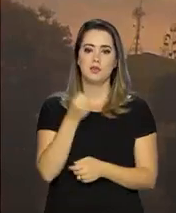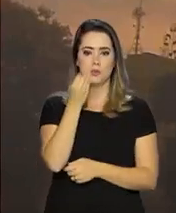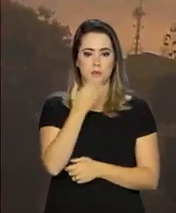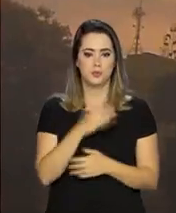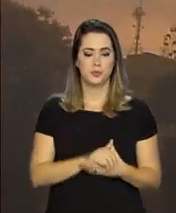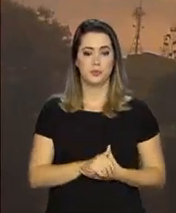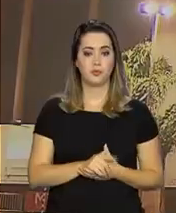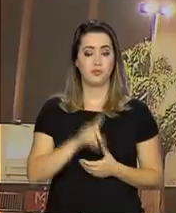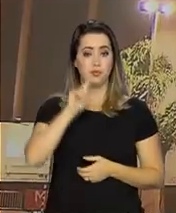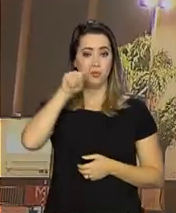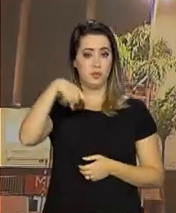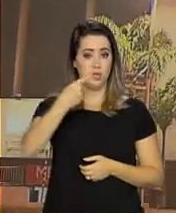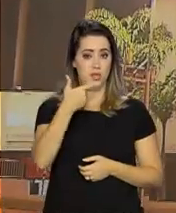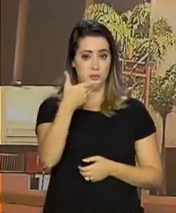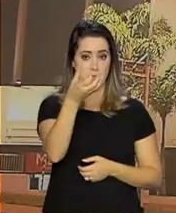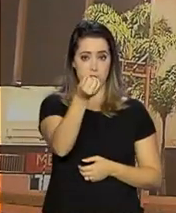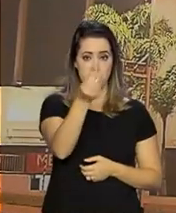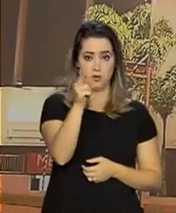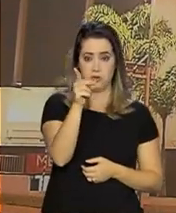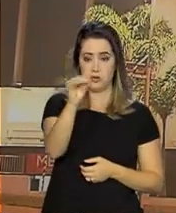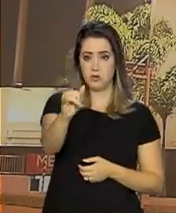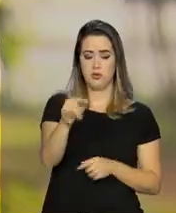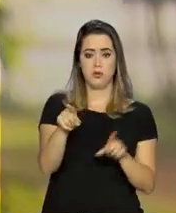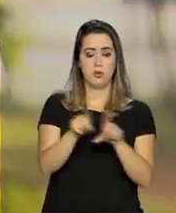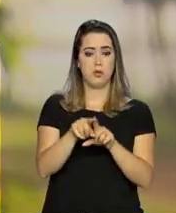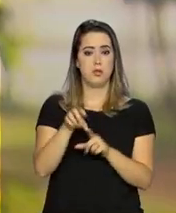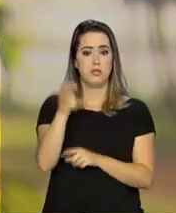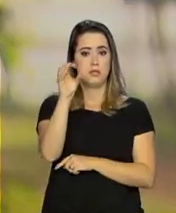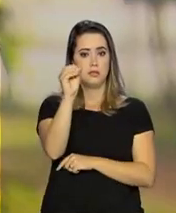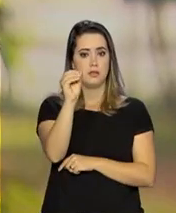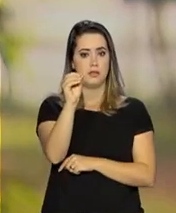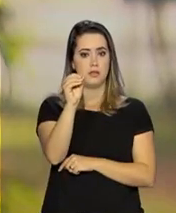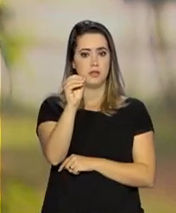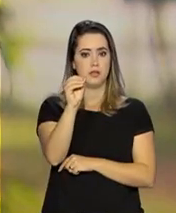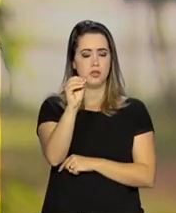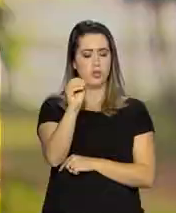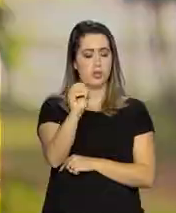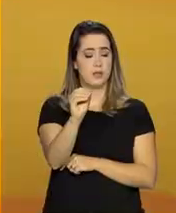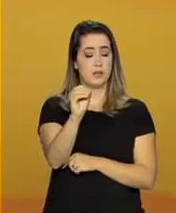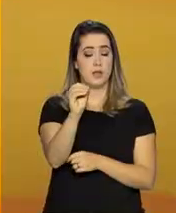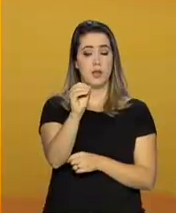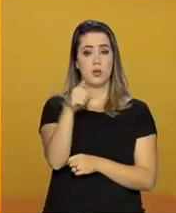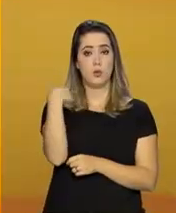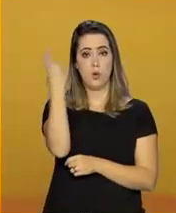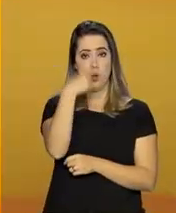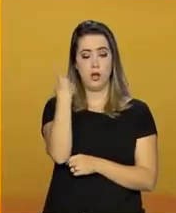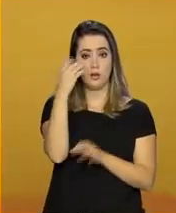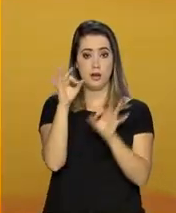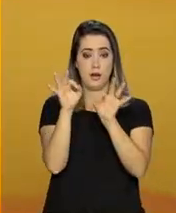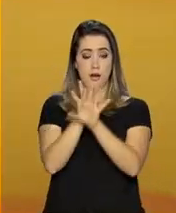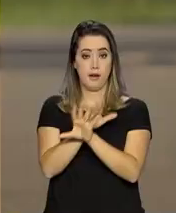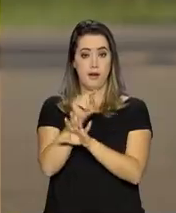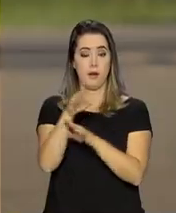Após 26 dias, termina 0 hora do próximo domingo, o horário brasileiro de verão